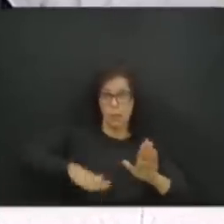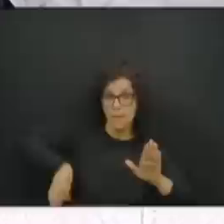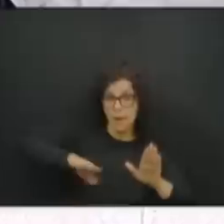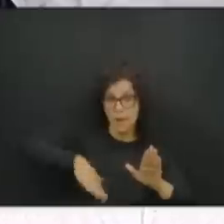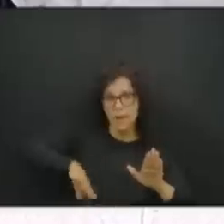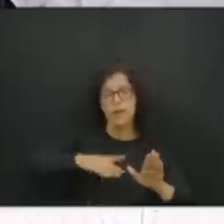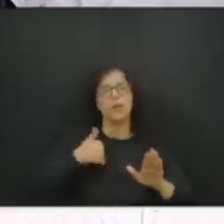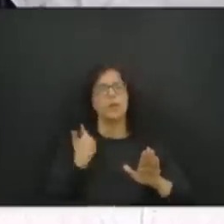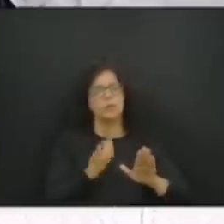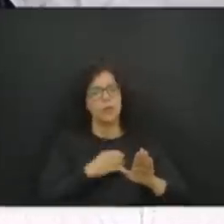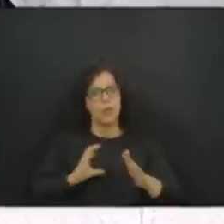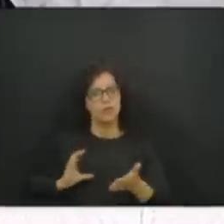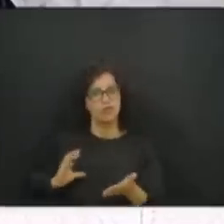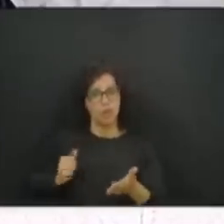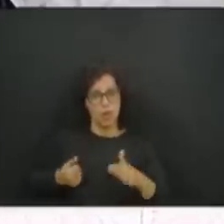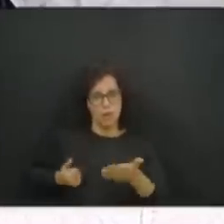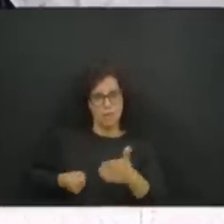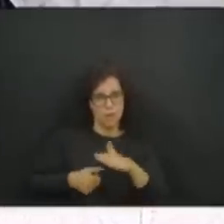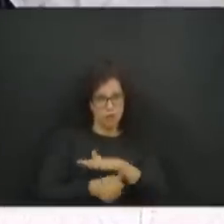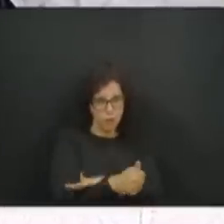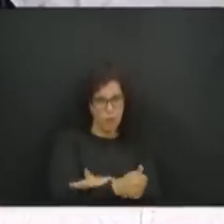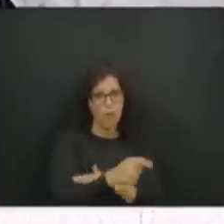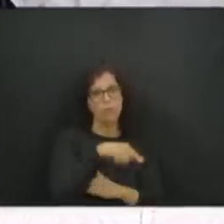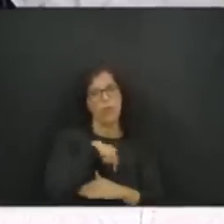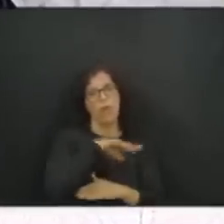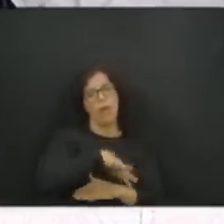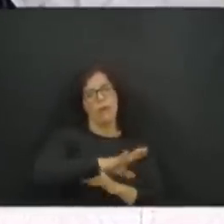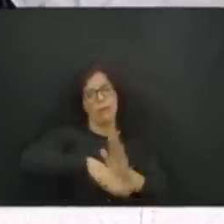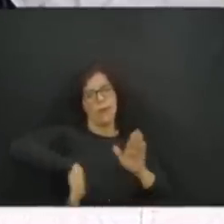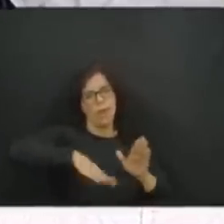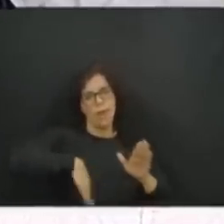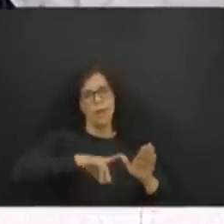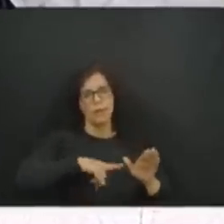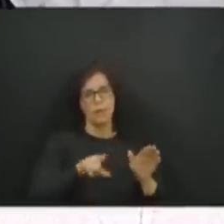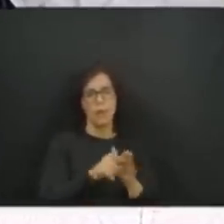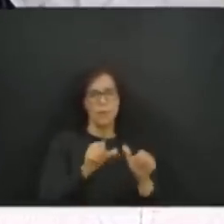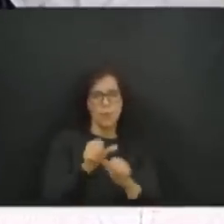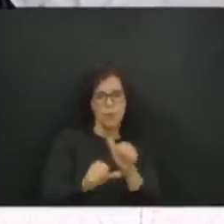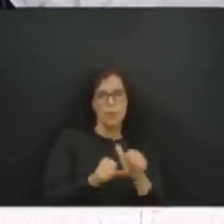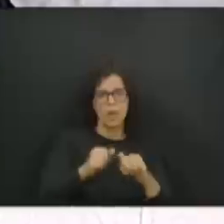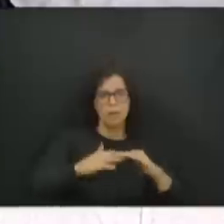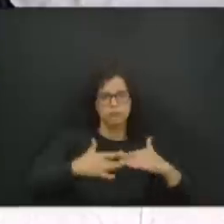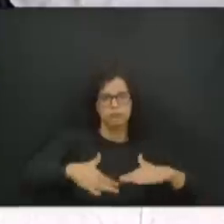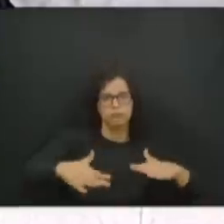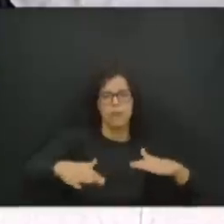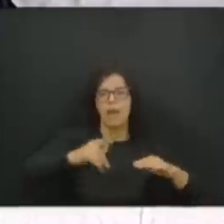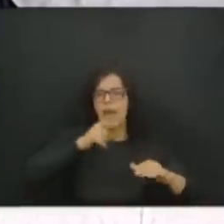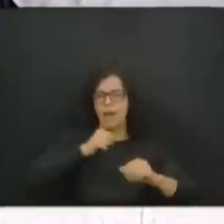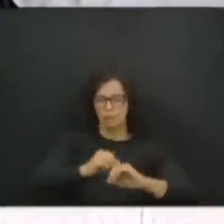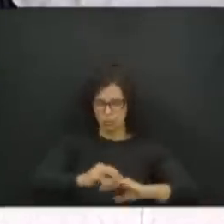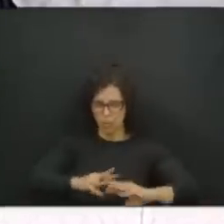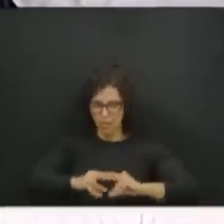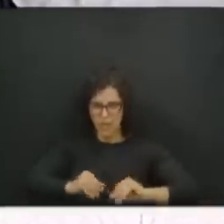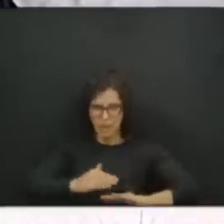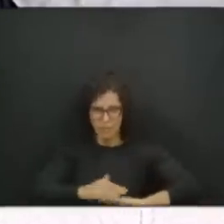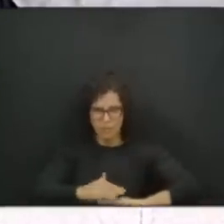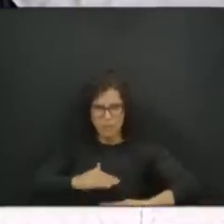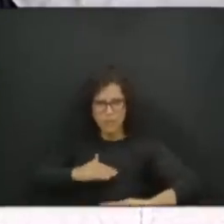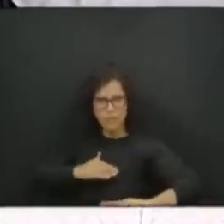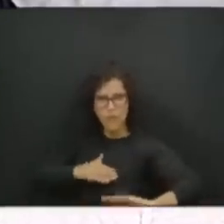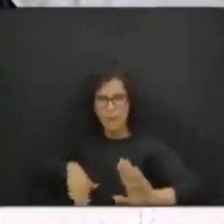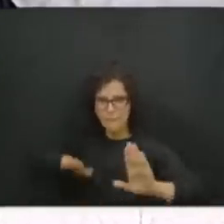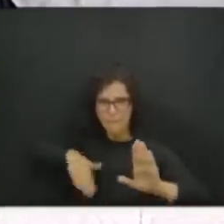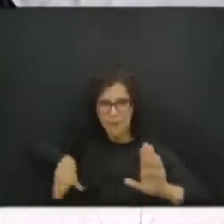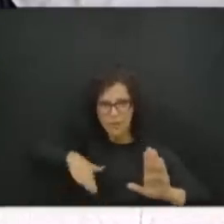grande investimento que está sendo feito né que da revitalização da orla de Matinhos Todos sabem a parte